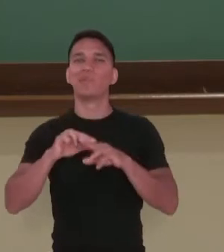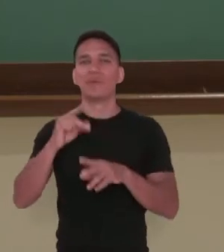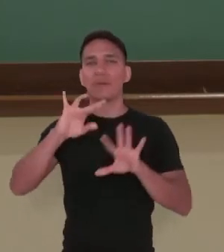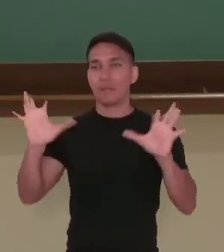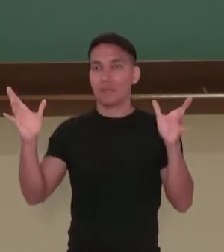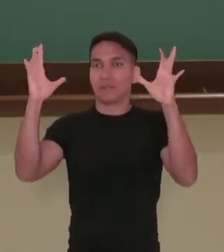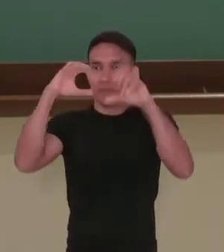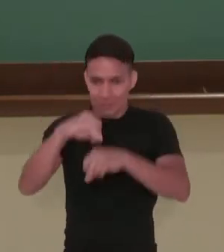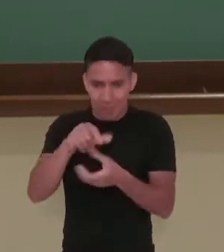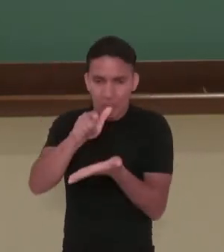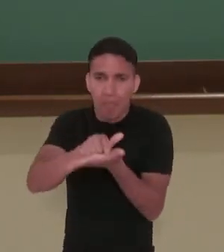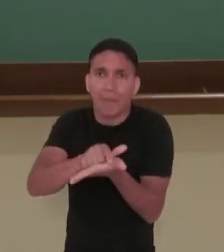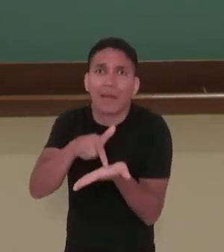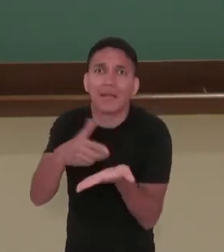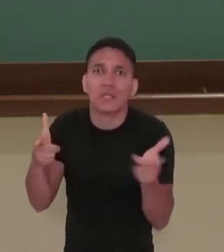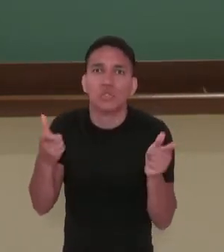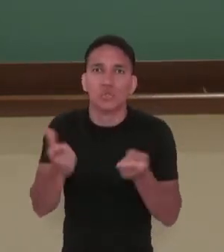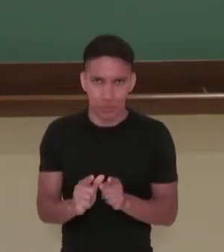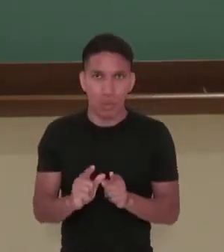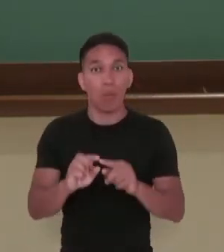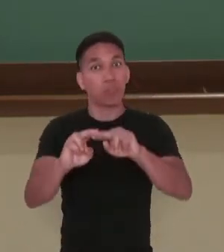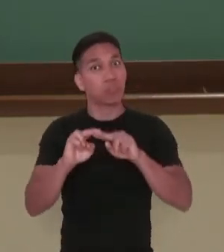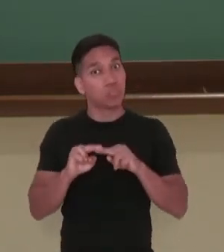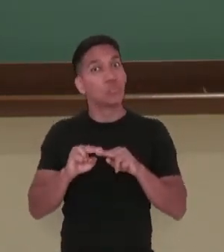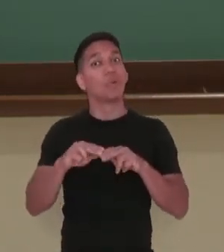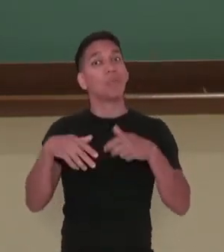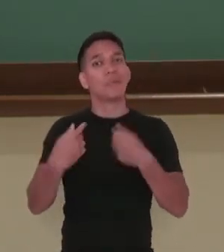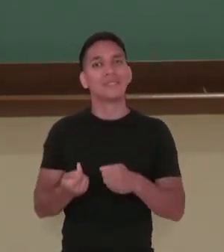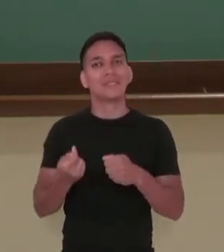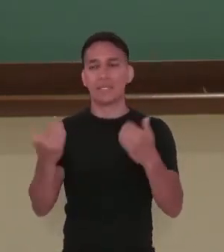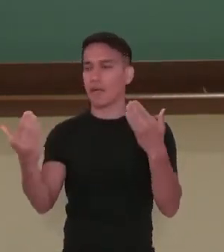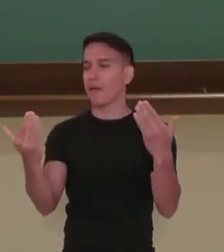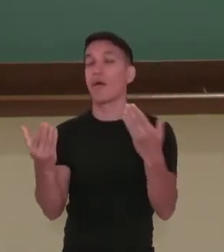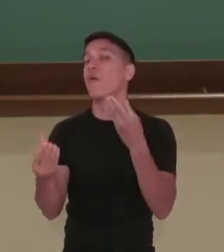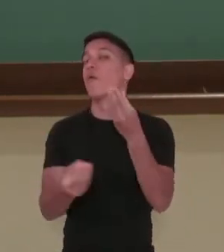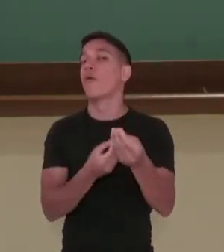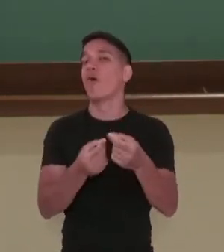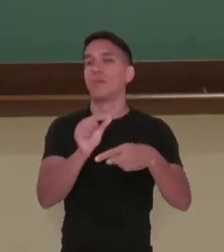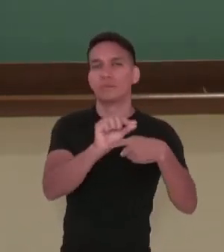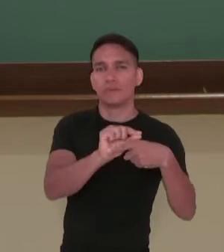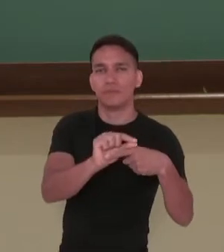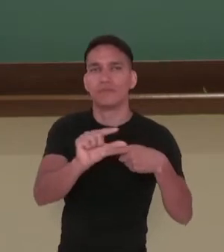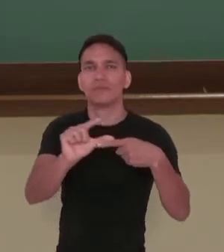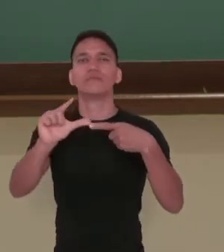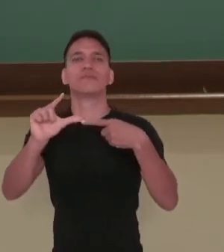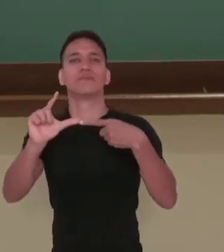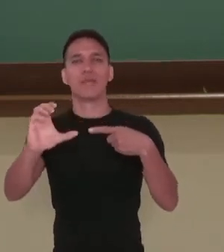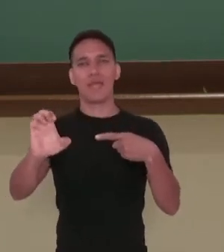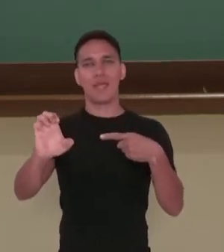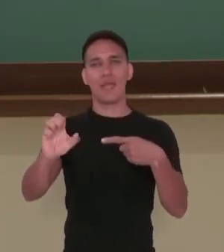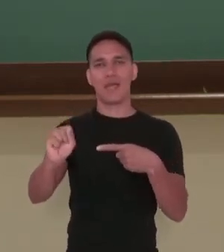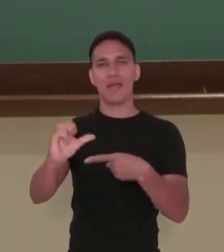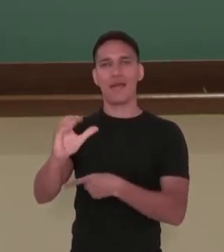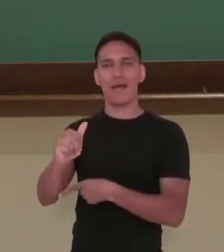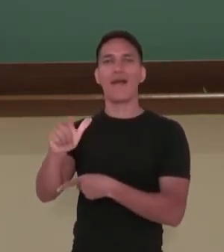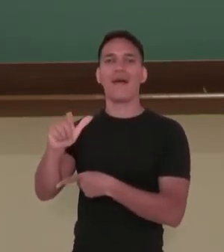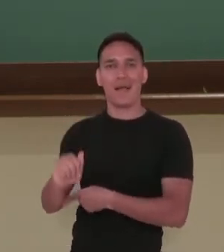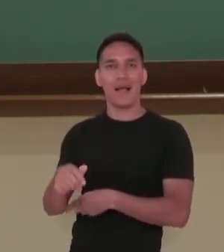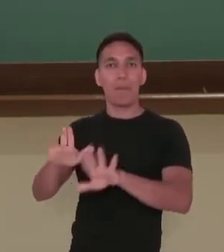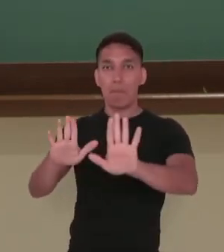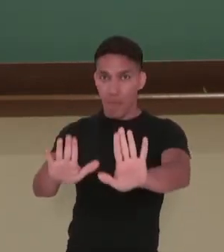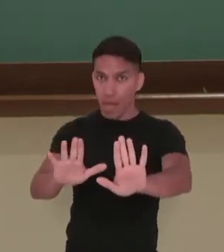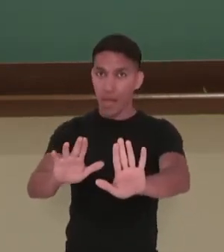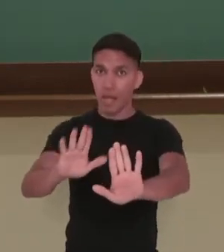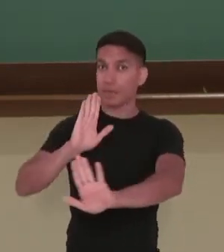ok? Então, um mapa, ele tem uma escala pequena, tá? Porém, ele representa uma área